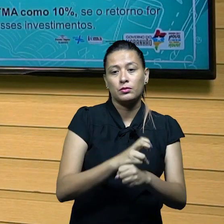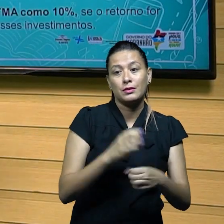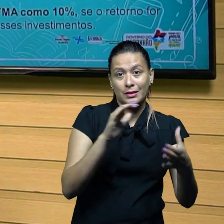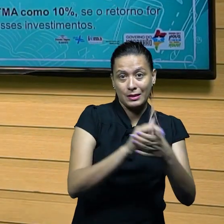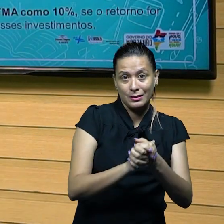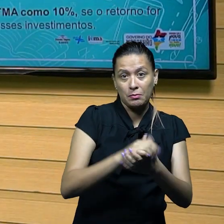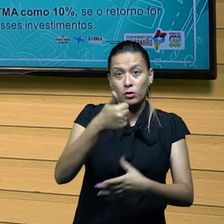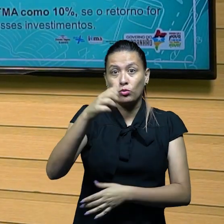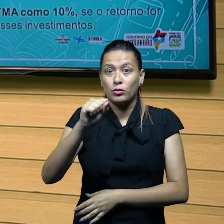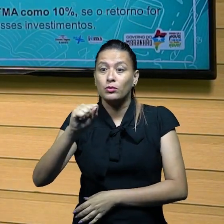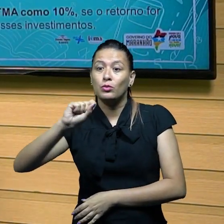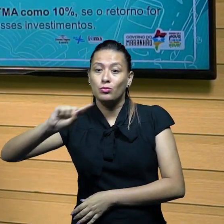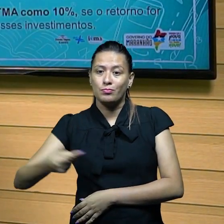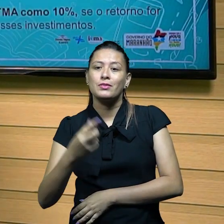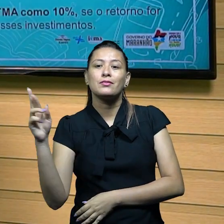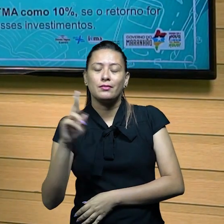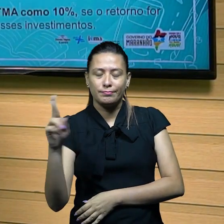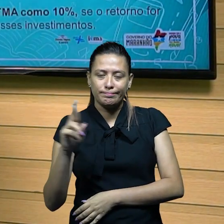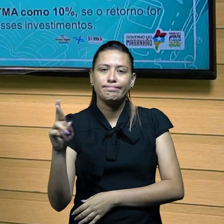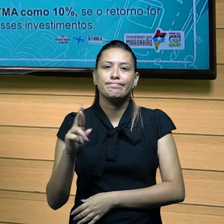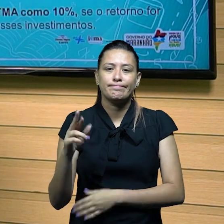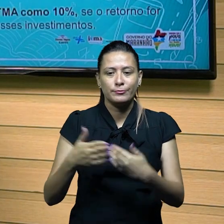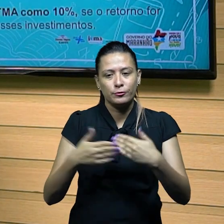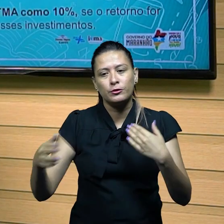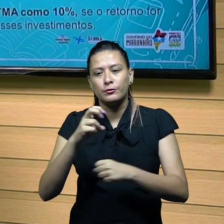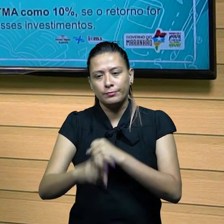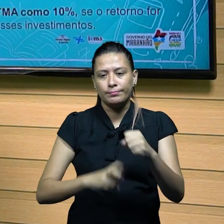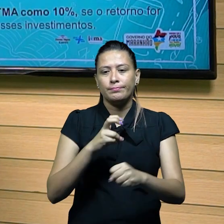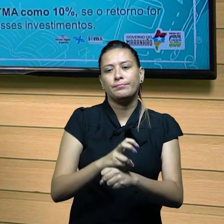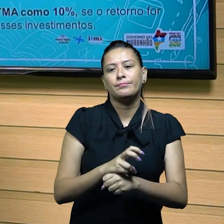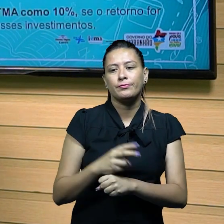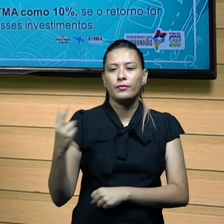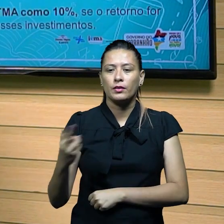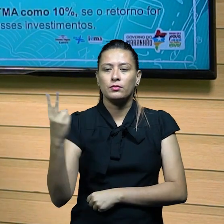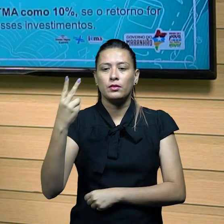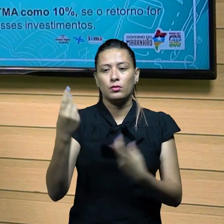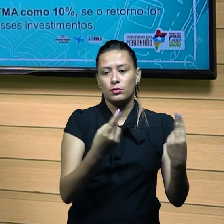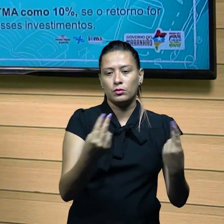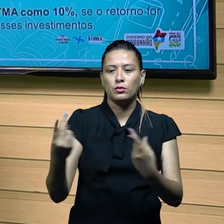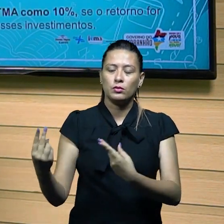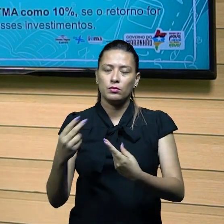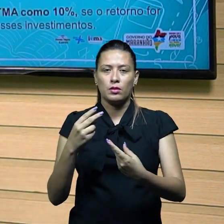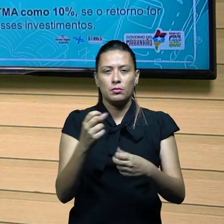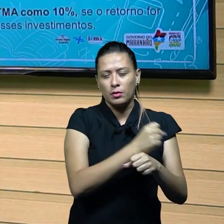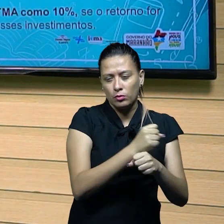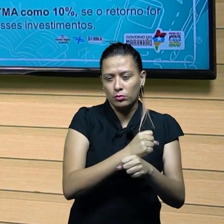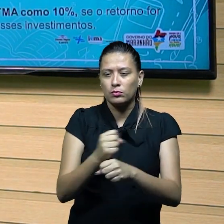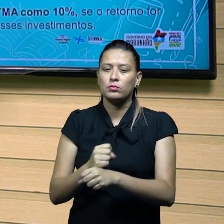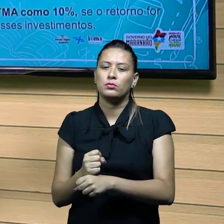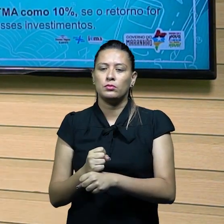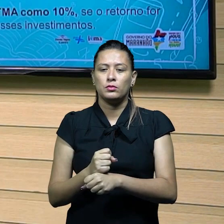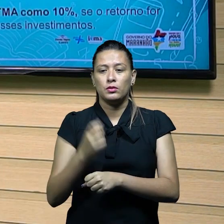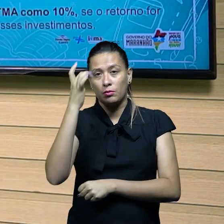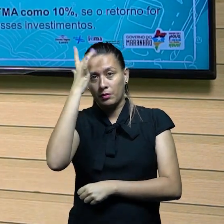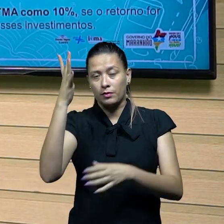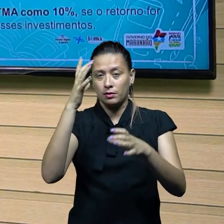Vamos, agora nós vamos começar a fazer esses cálculos, tá? Nós vamos trabalhar de maneira bem grosseira e bem rápida, para ver o resultado que vai dar em cada situação. Primeiro a gente vai trabalhar a